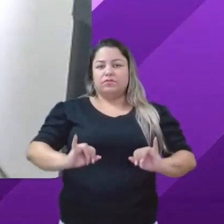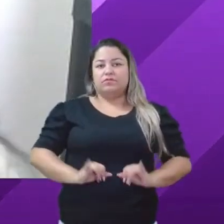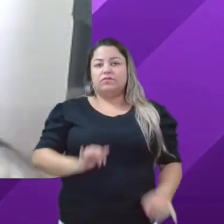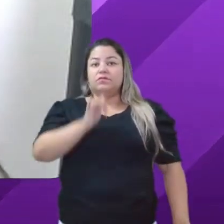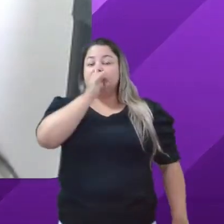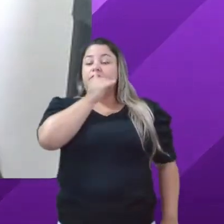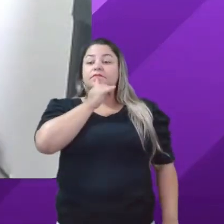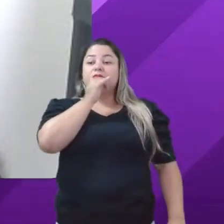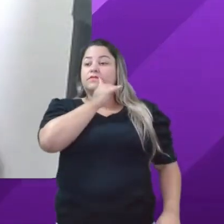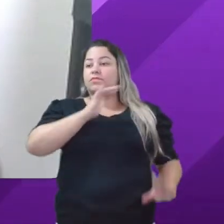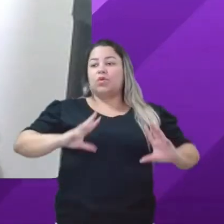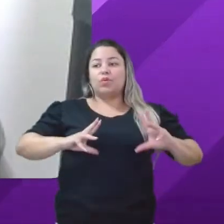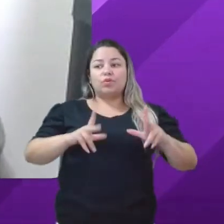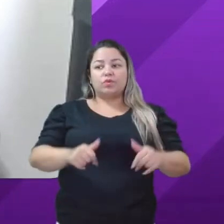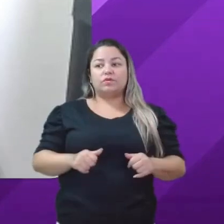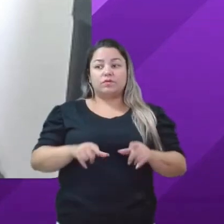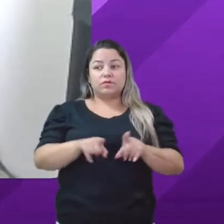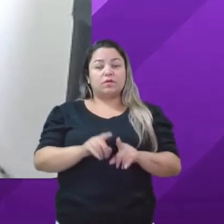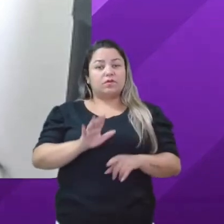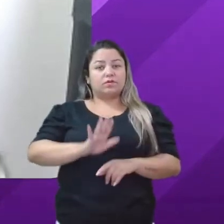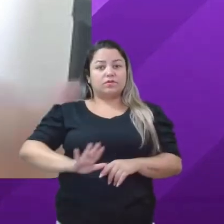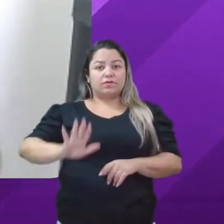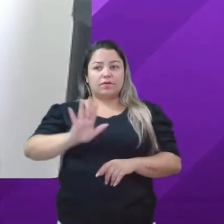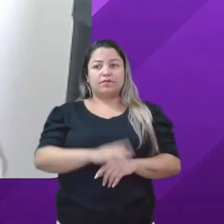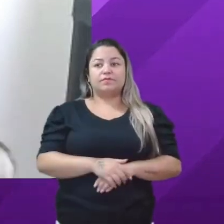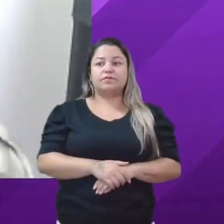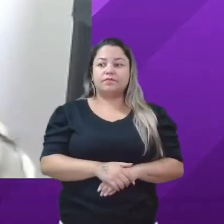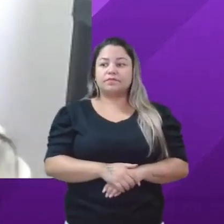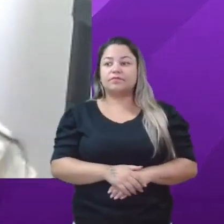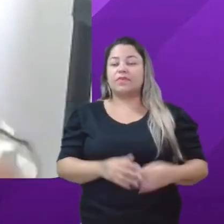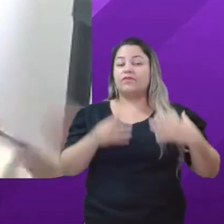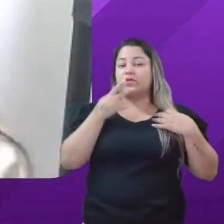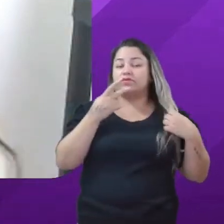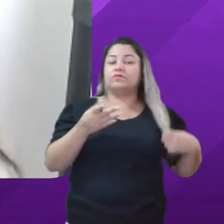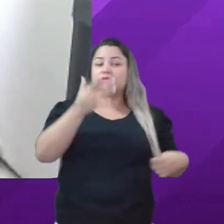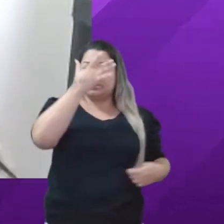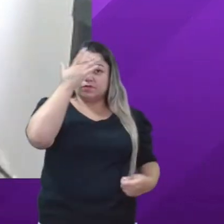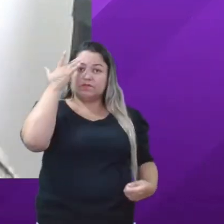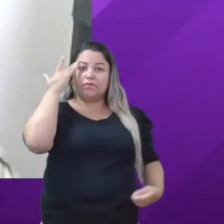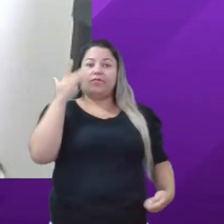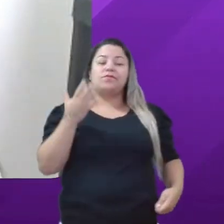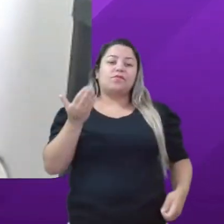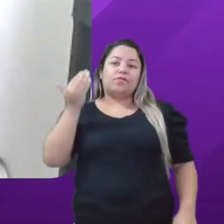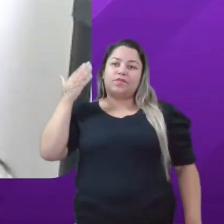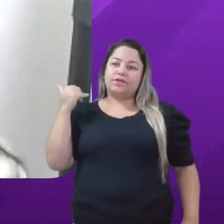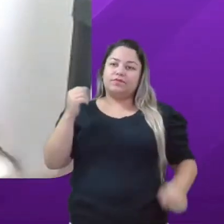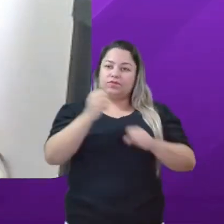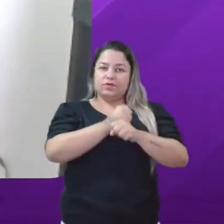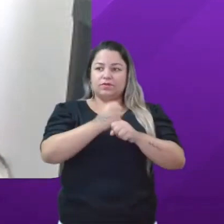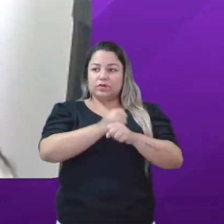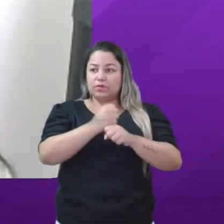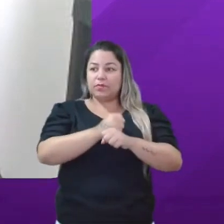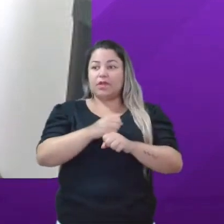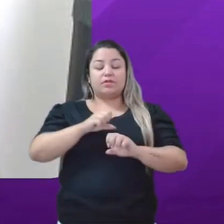de formação de todo esse campo literário nacional, né? Então, é falar de muita gente, é falar de muitas épocas, né, e é falar